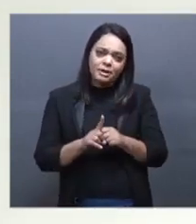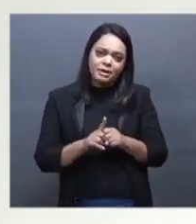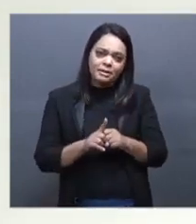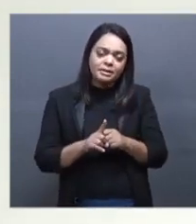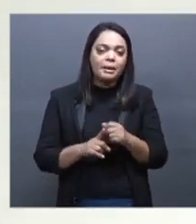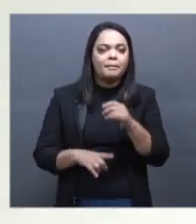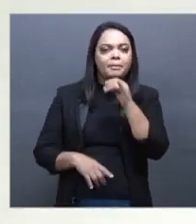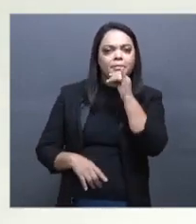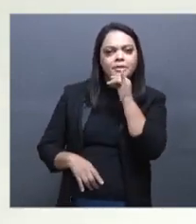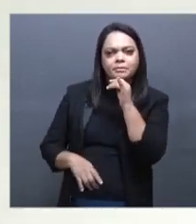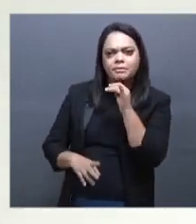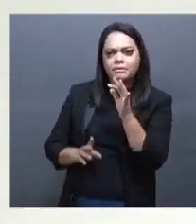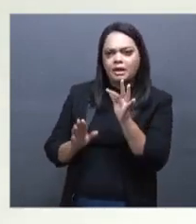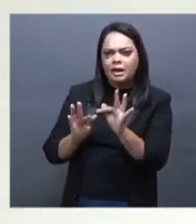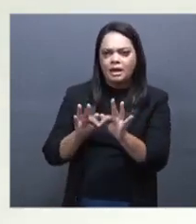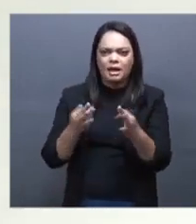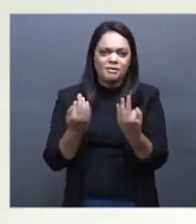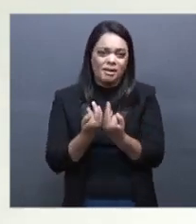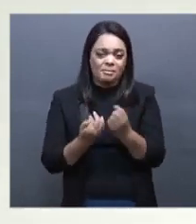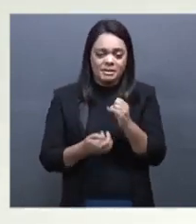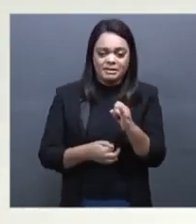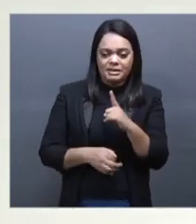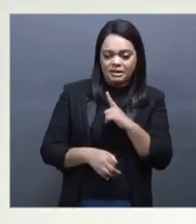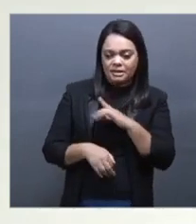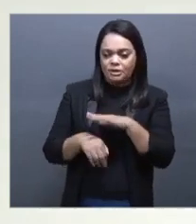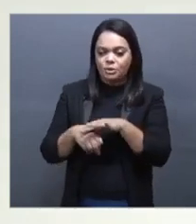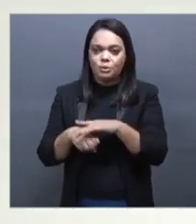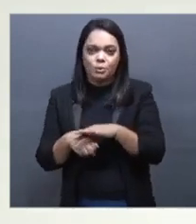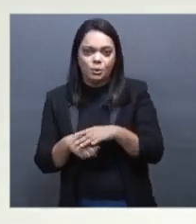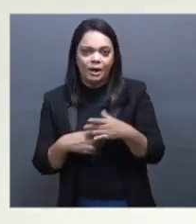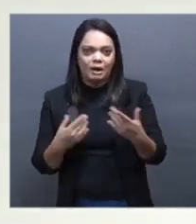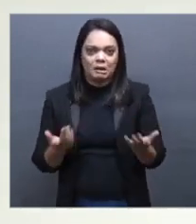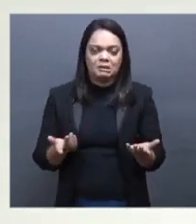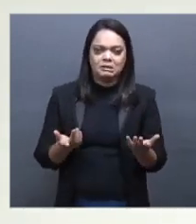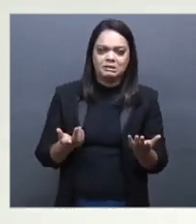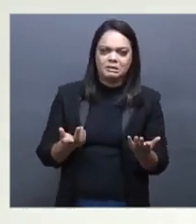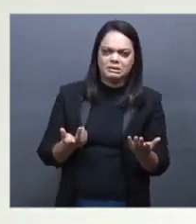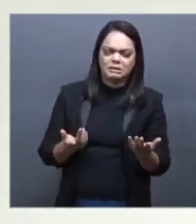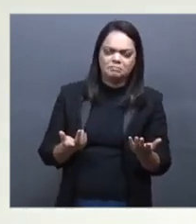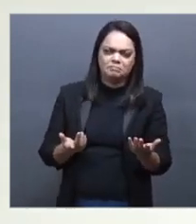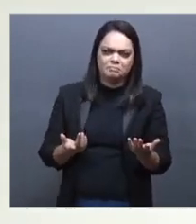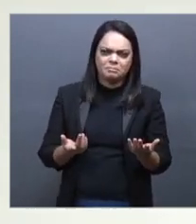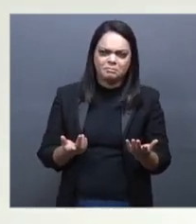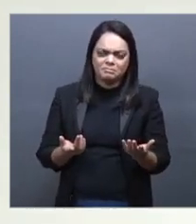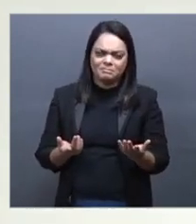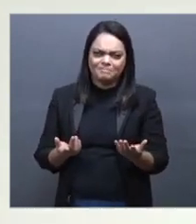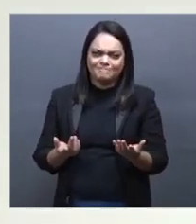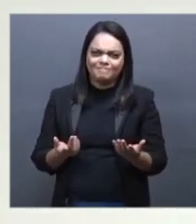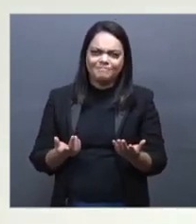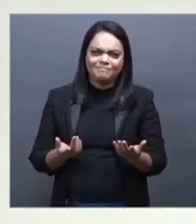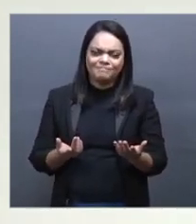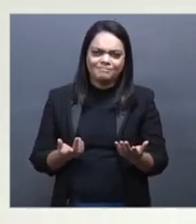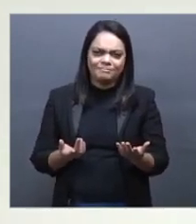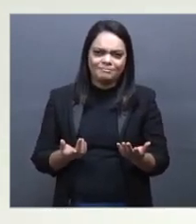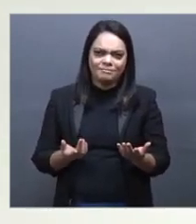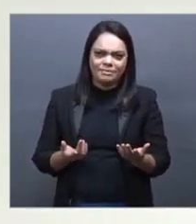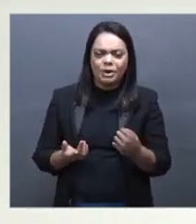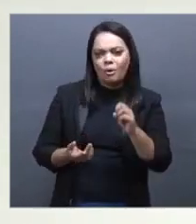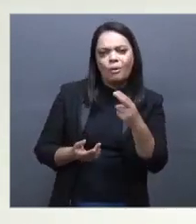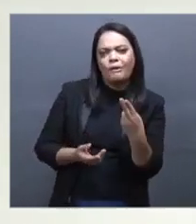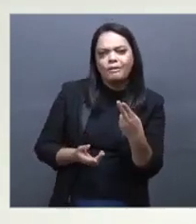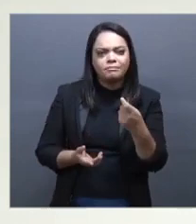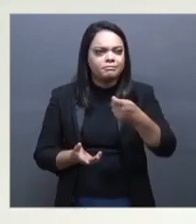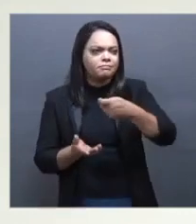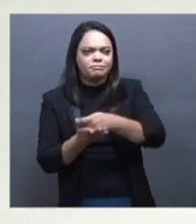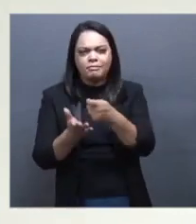essa família, por exemplo, tem alguma doença, algum membro da família doente, e mesmo para os gastos mesmo